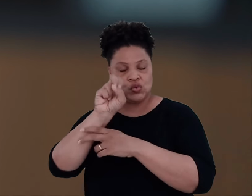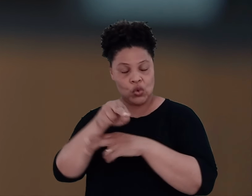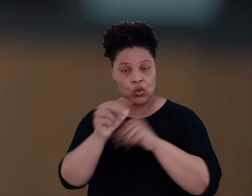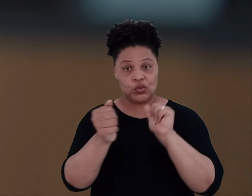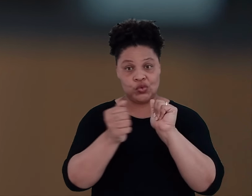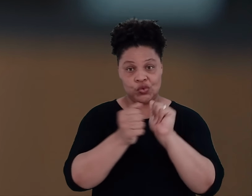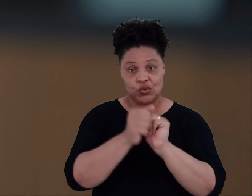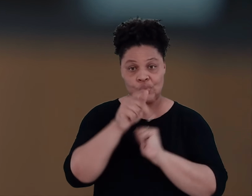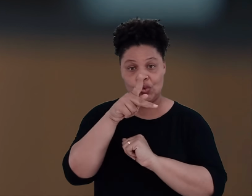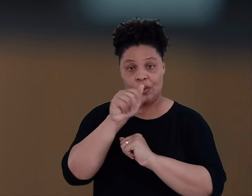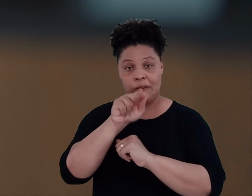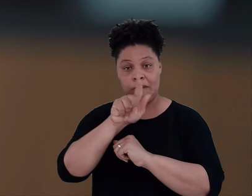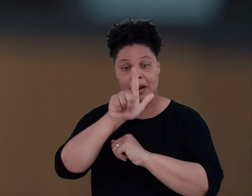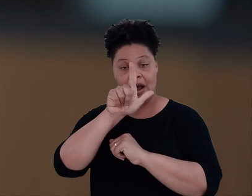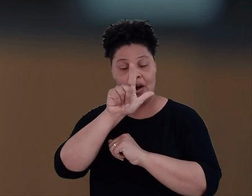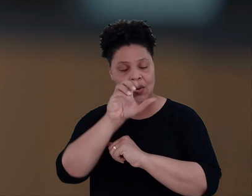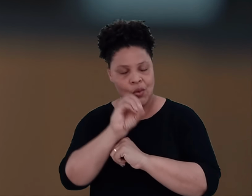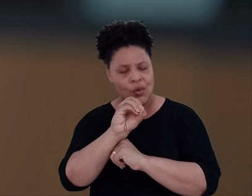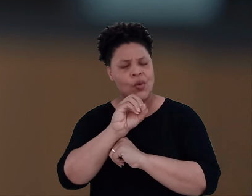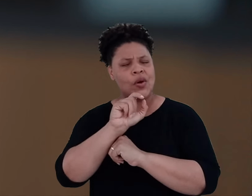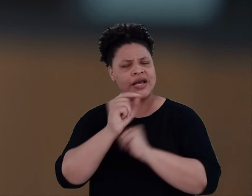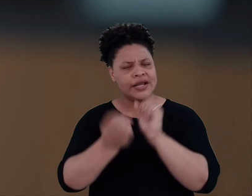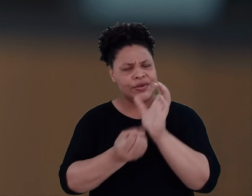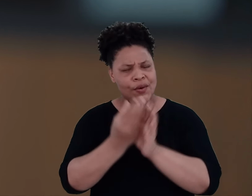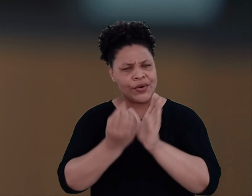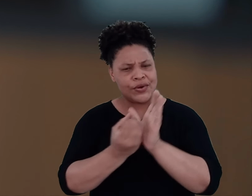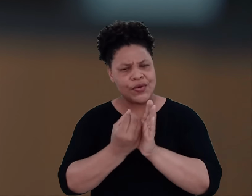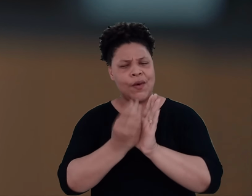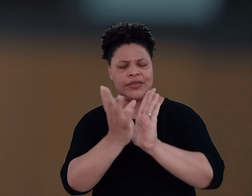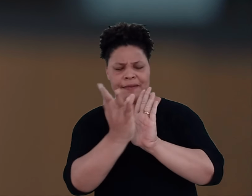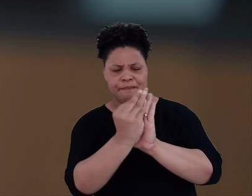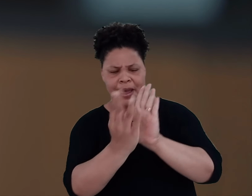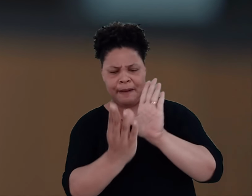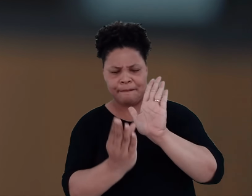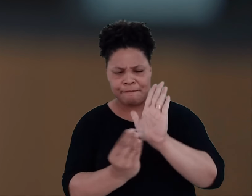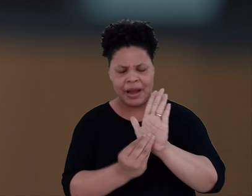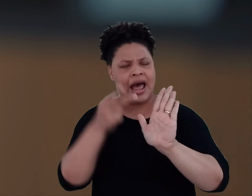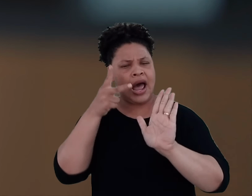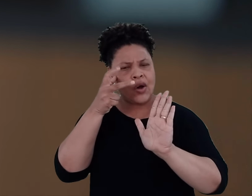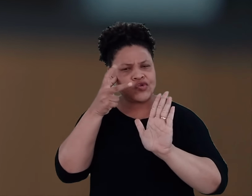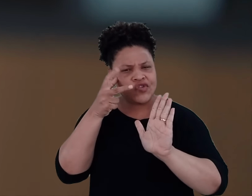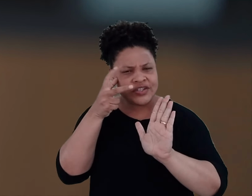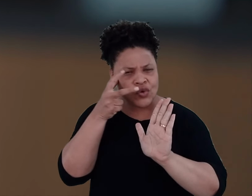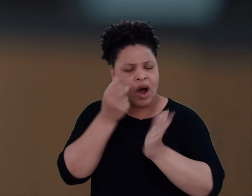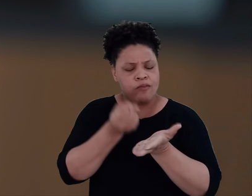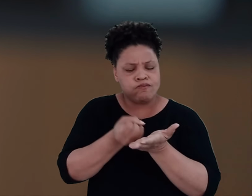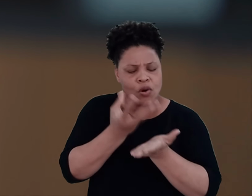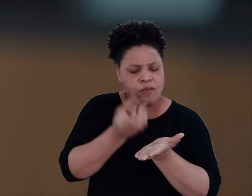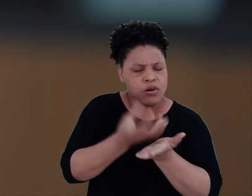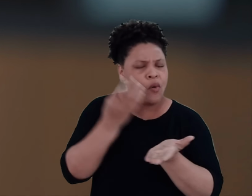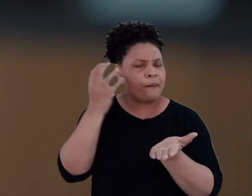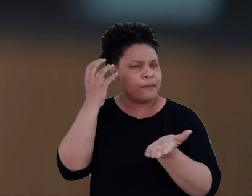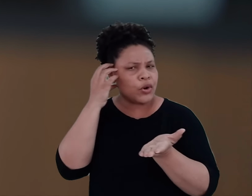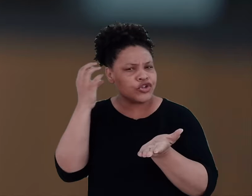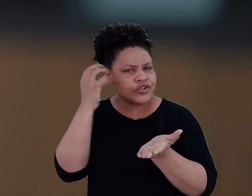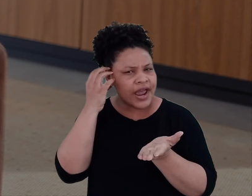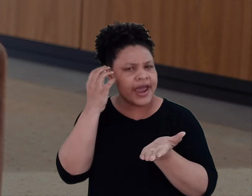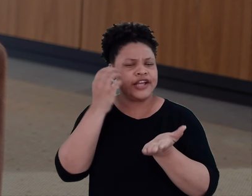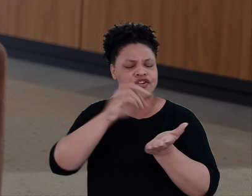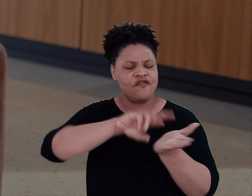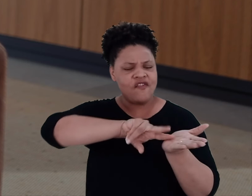uma programação transmídia extensa, com conteúdo web, podcast, audiovisual e cobertura de política, variedades e